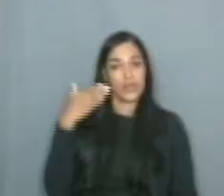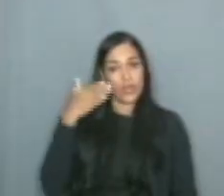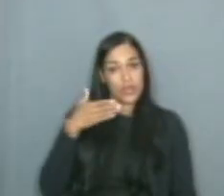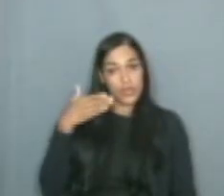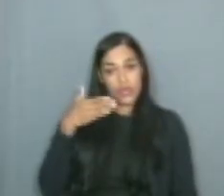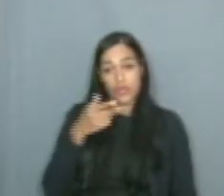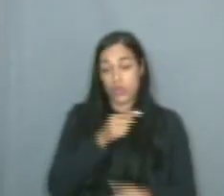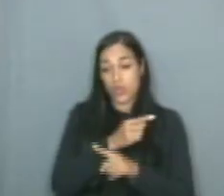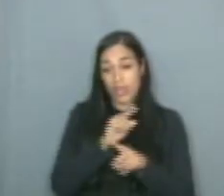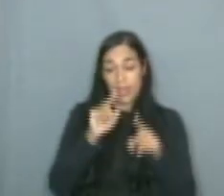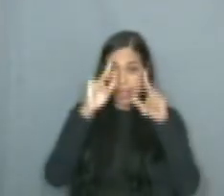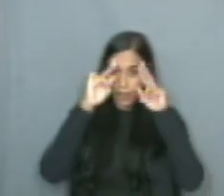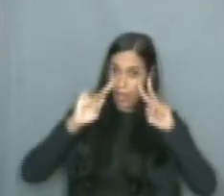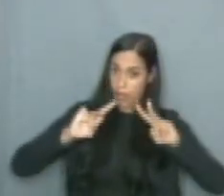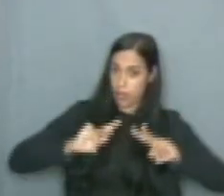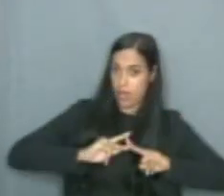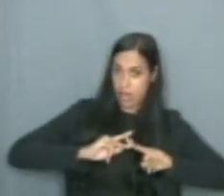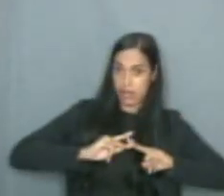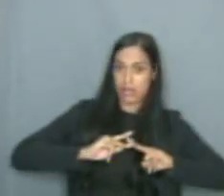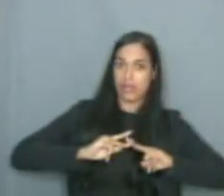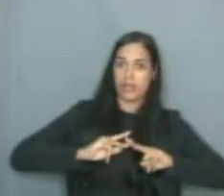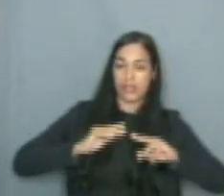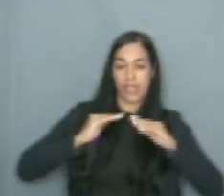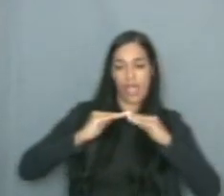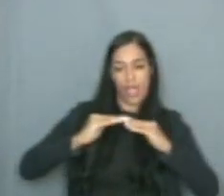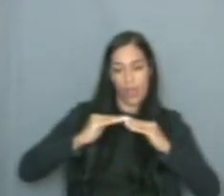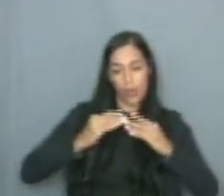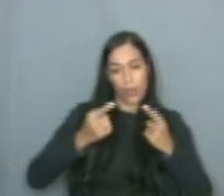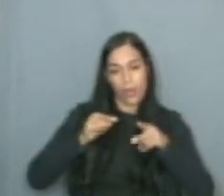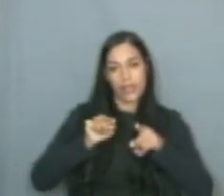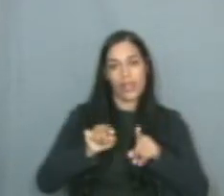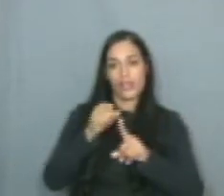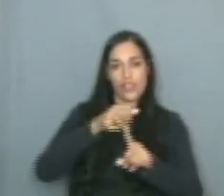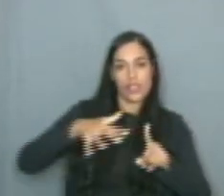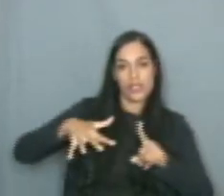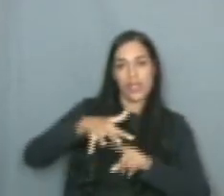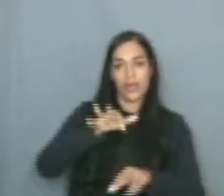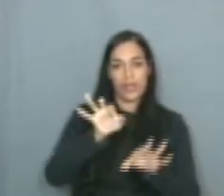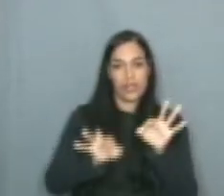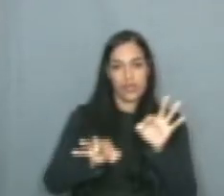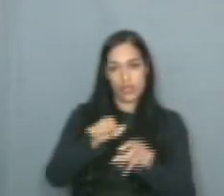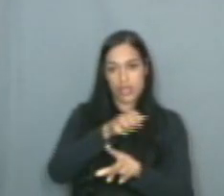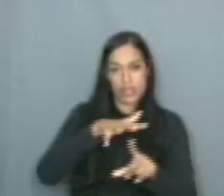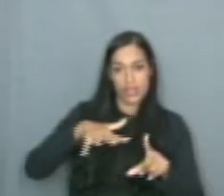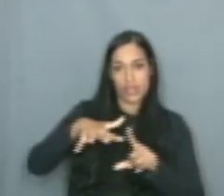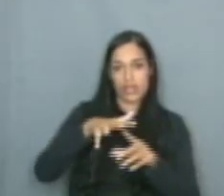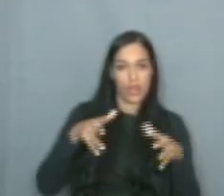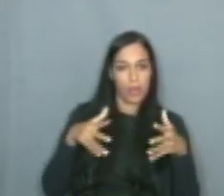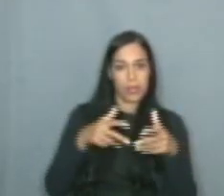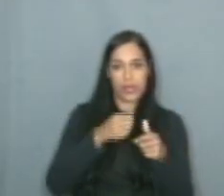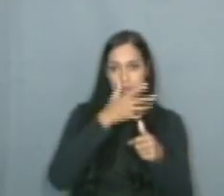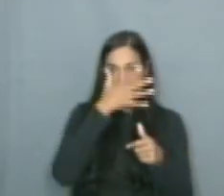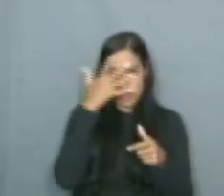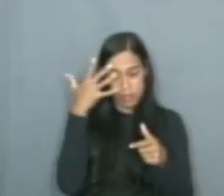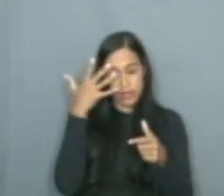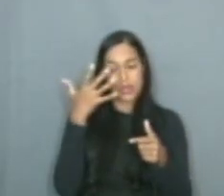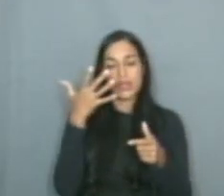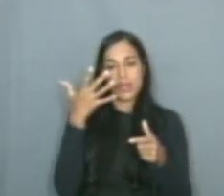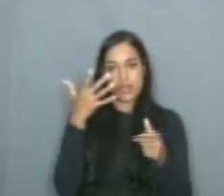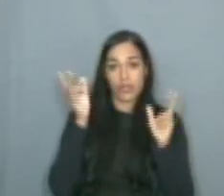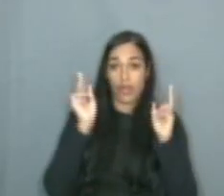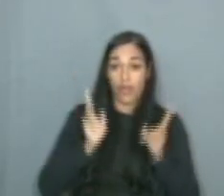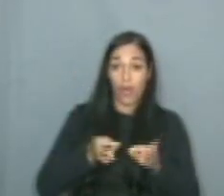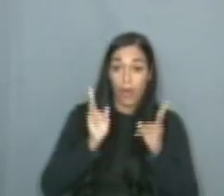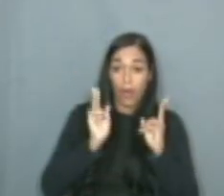não reconhece essa questão da equidade social e da justiça social para todas as pessoas. Dito isso, eu quero